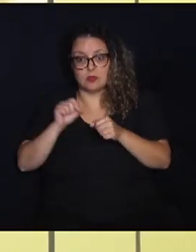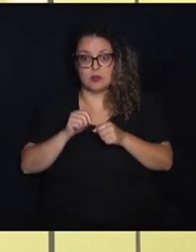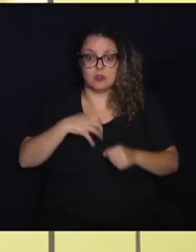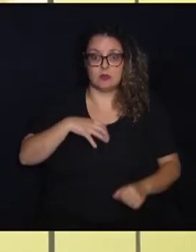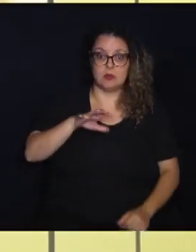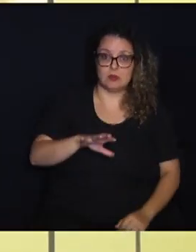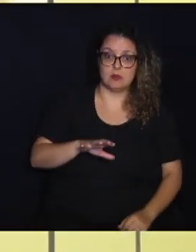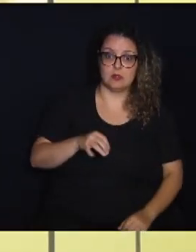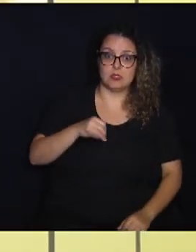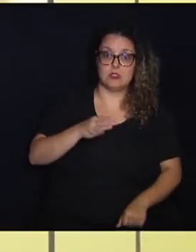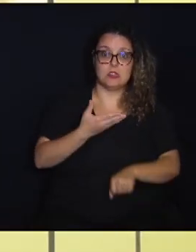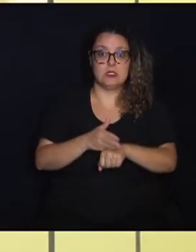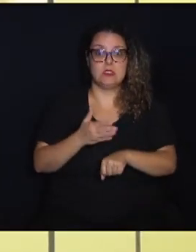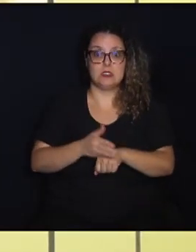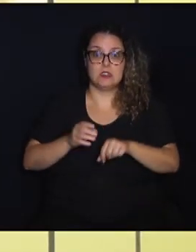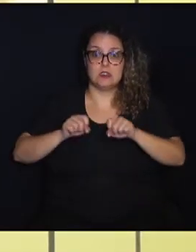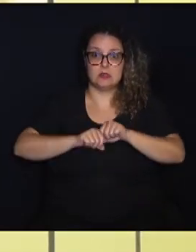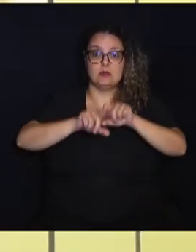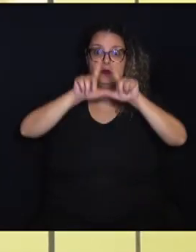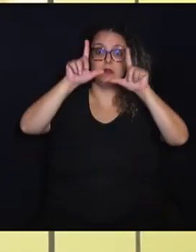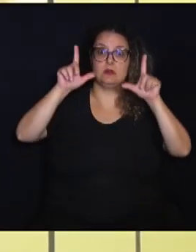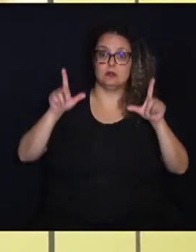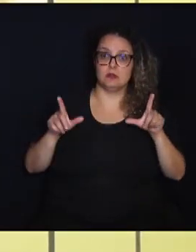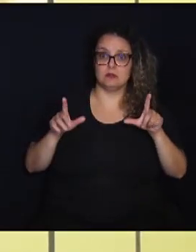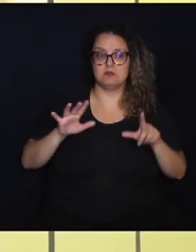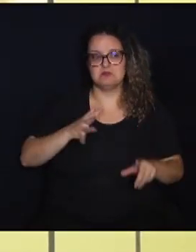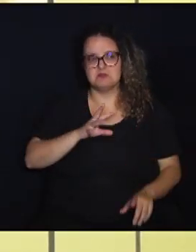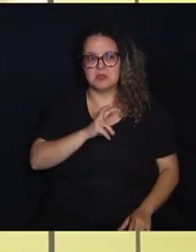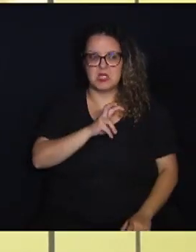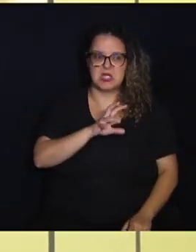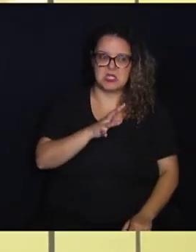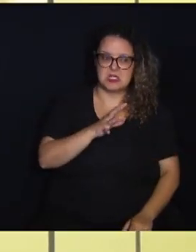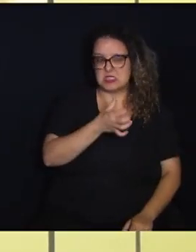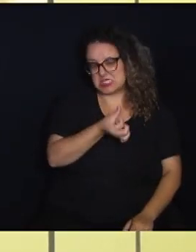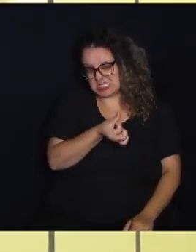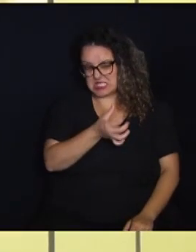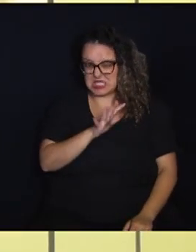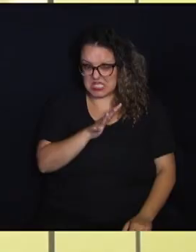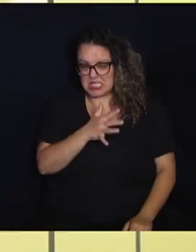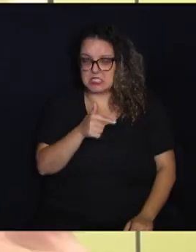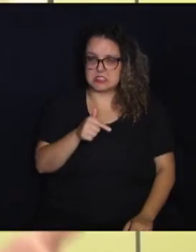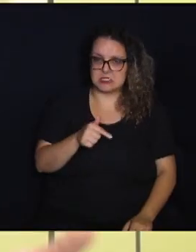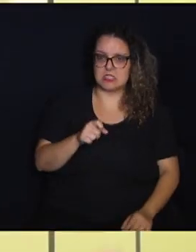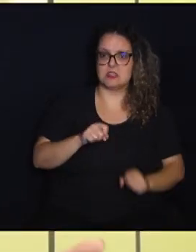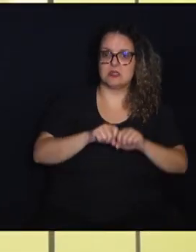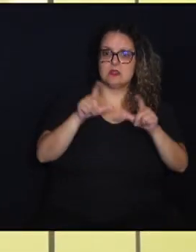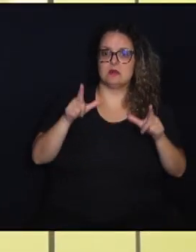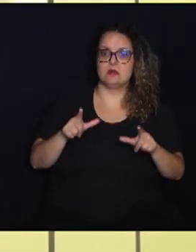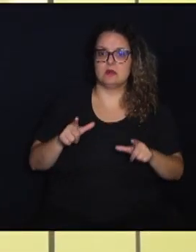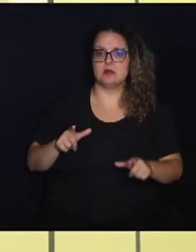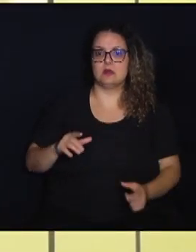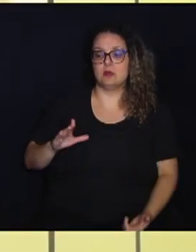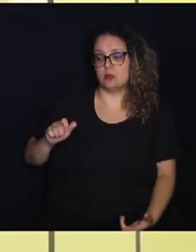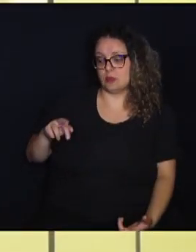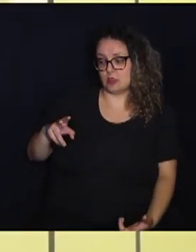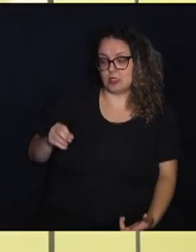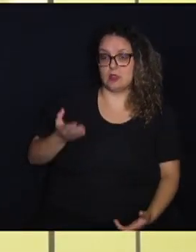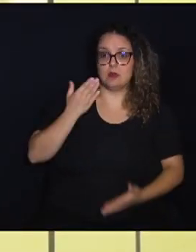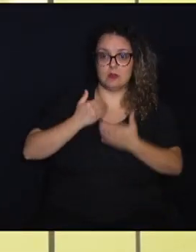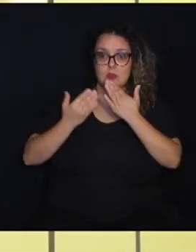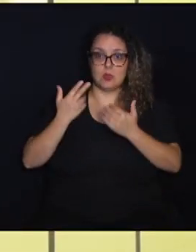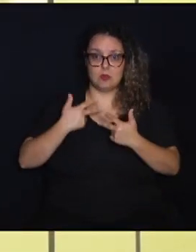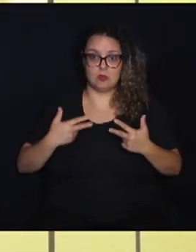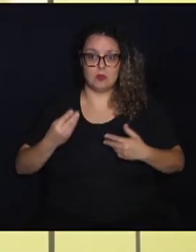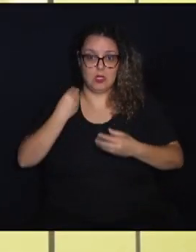for treinar no período da manhã, entre 6 às 7 horas da manhã, esse carbo que você ingeriu